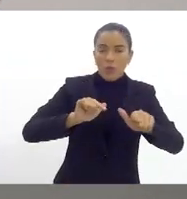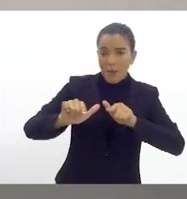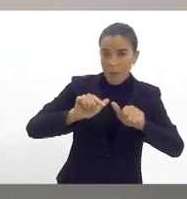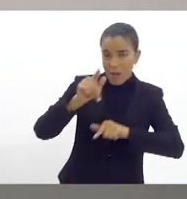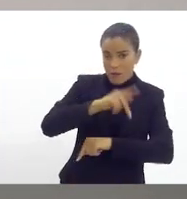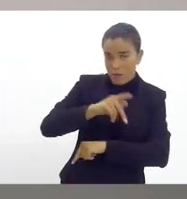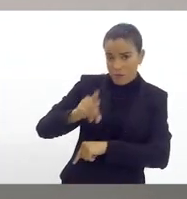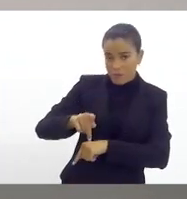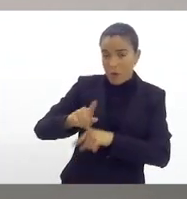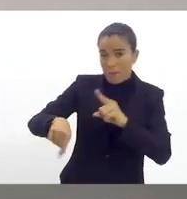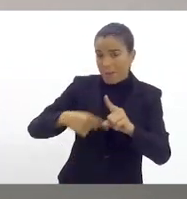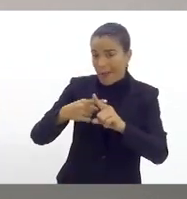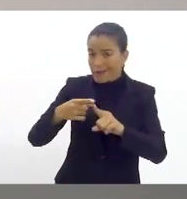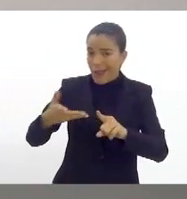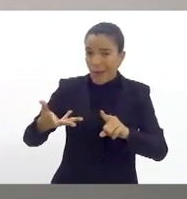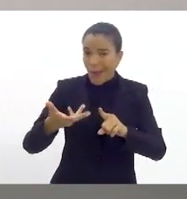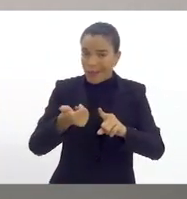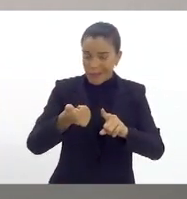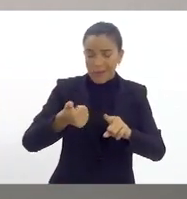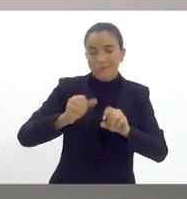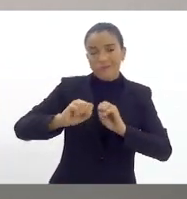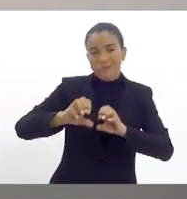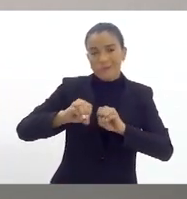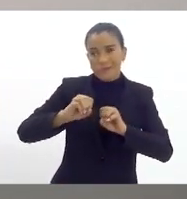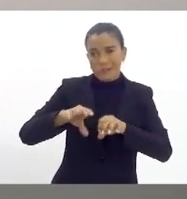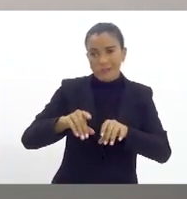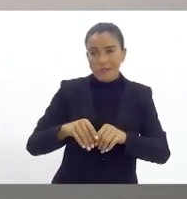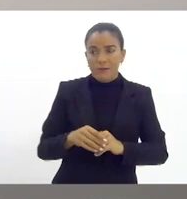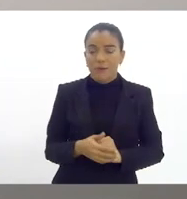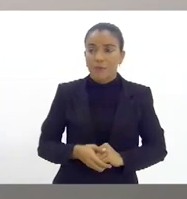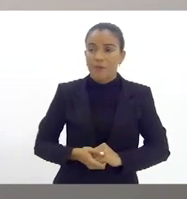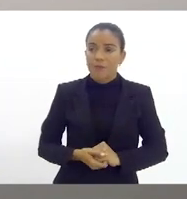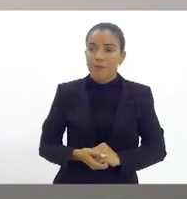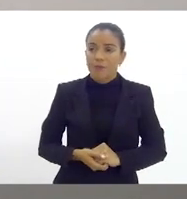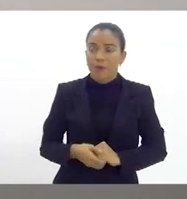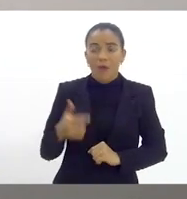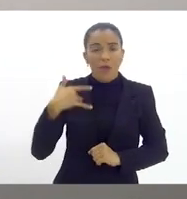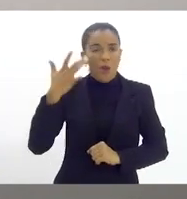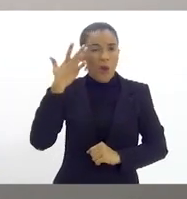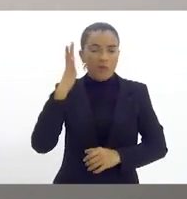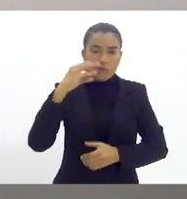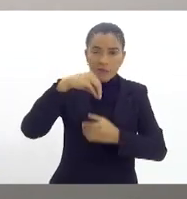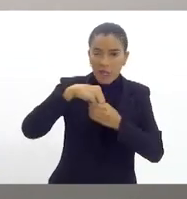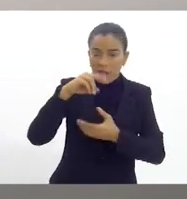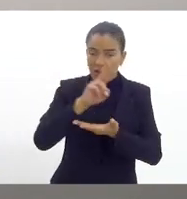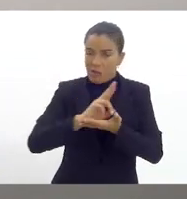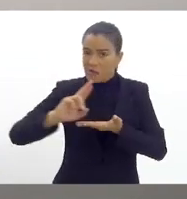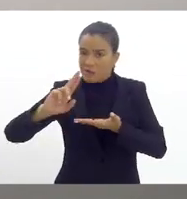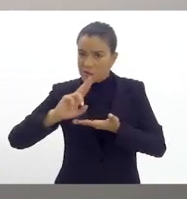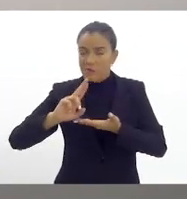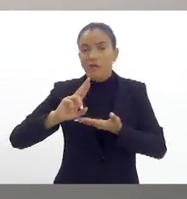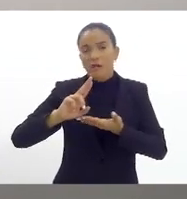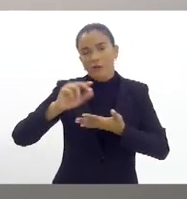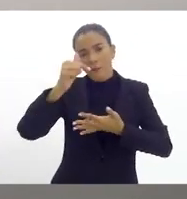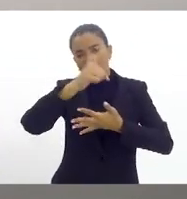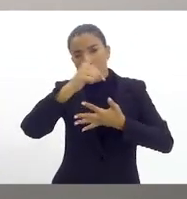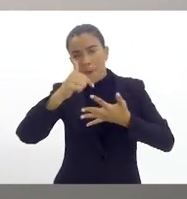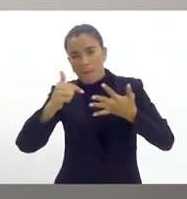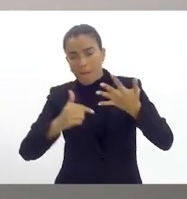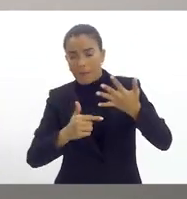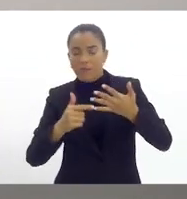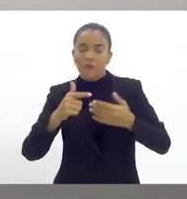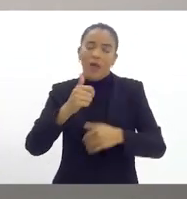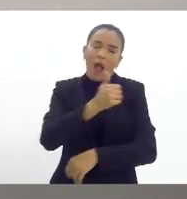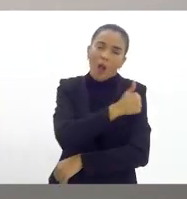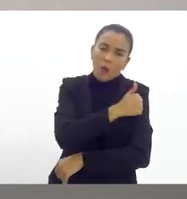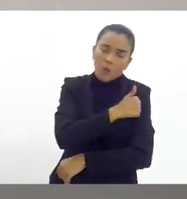do professor com a qualidade do ensino que eu acho que internamente na univers idade e as esferas né os estudantes dos